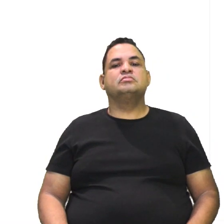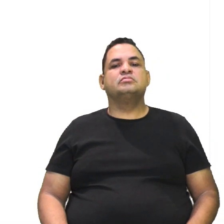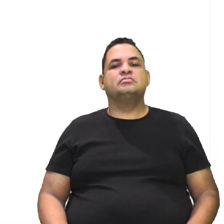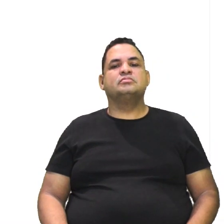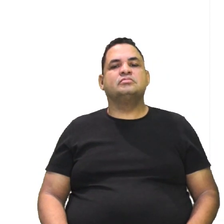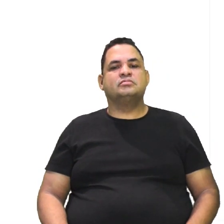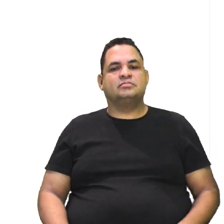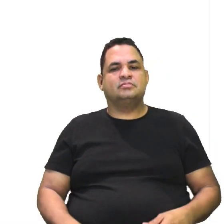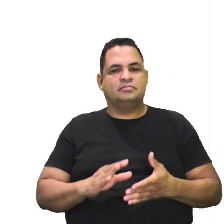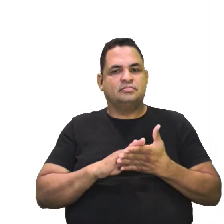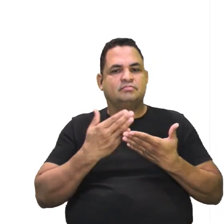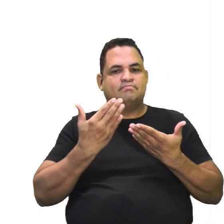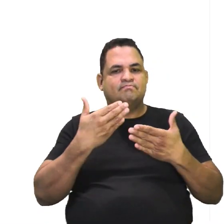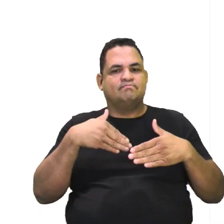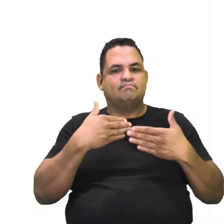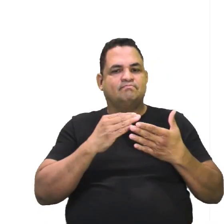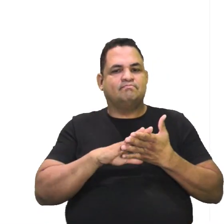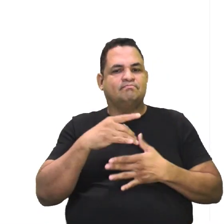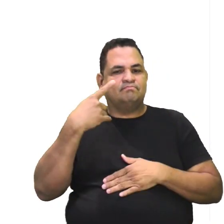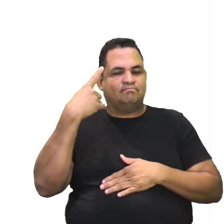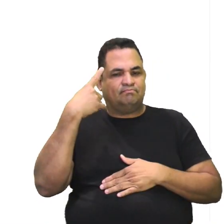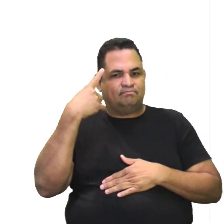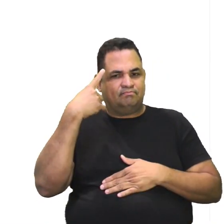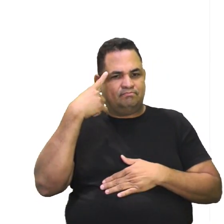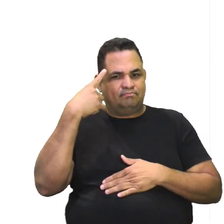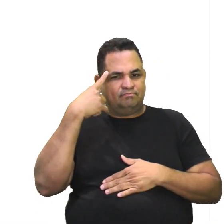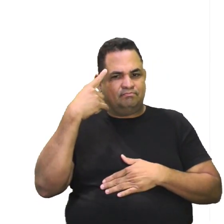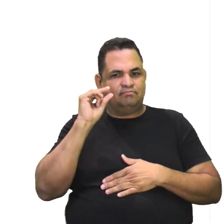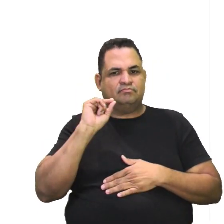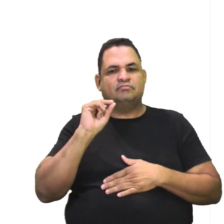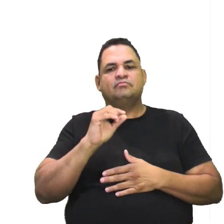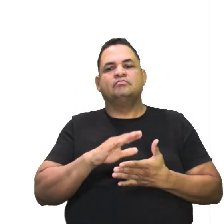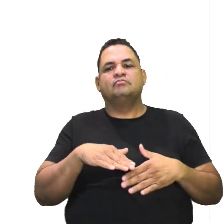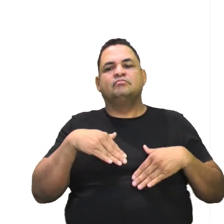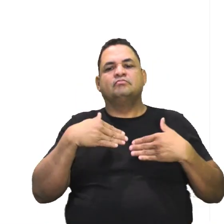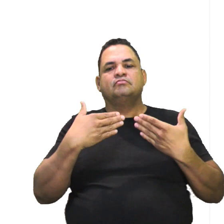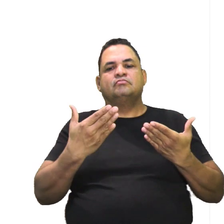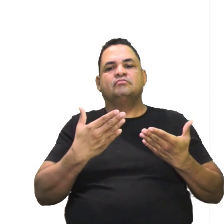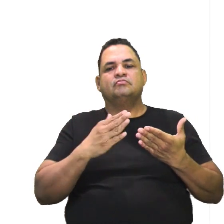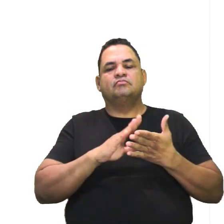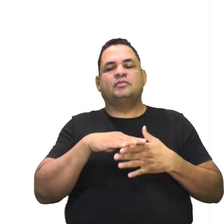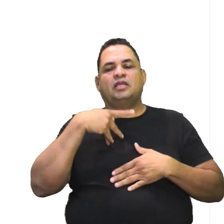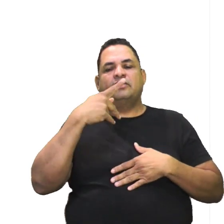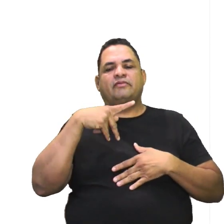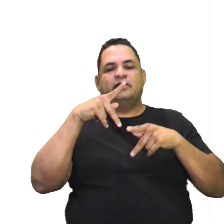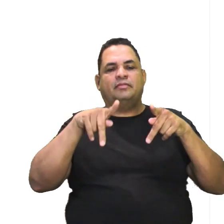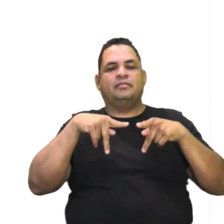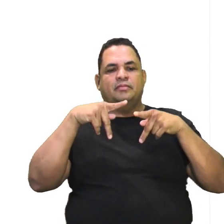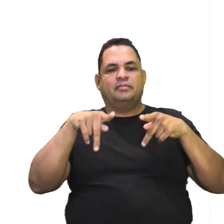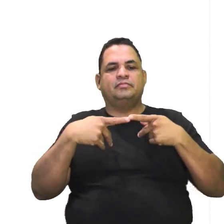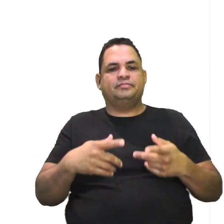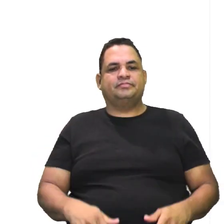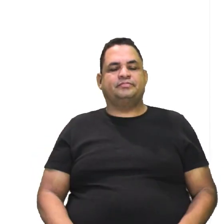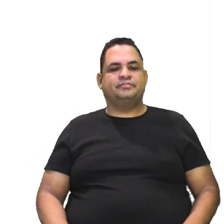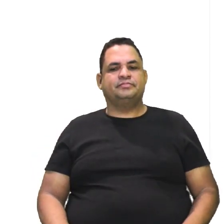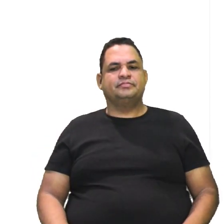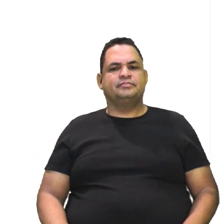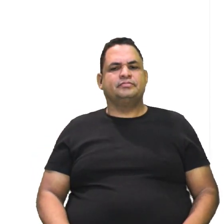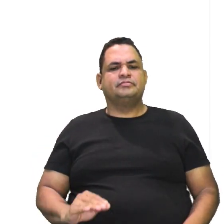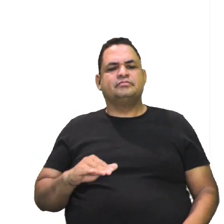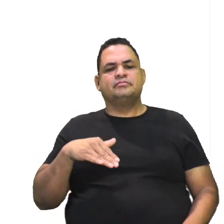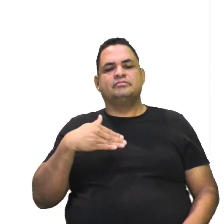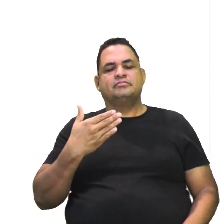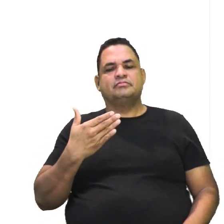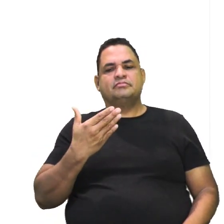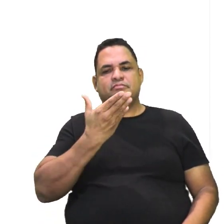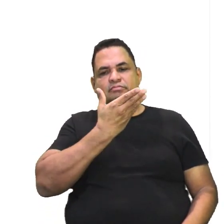sim, um teste de raciocínio, né? E aí dizia o que mesmo? Qual é o ditado popular?